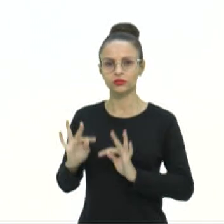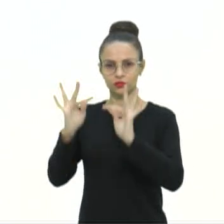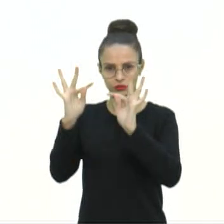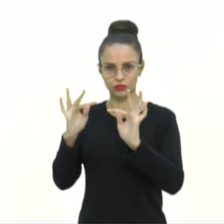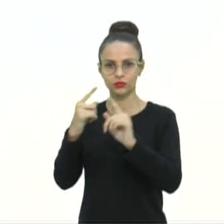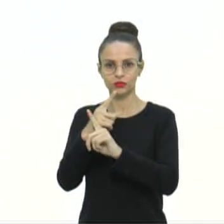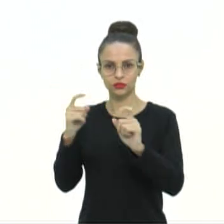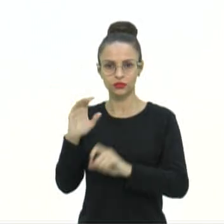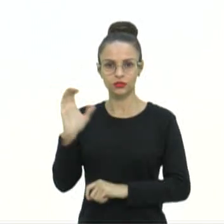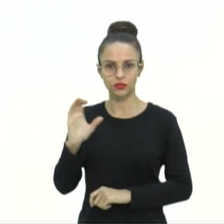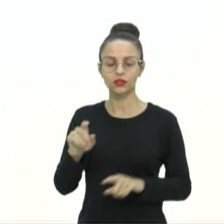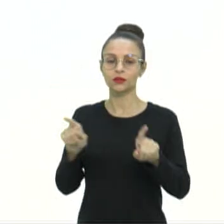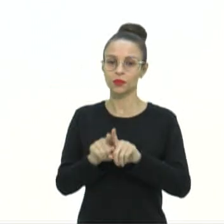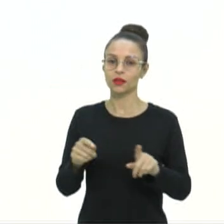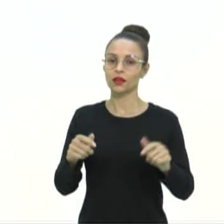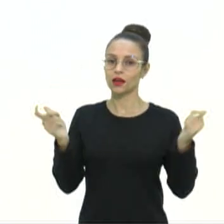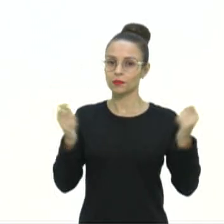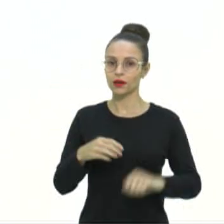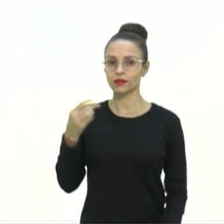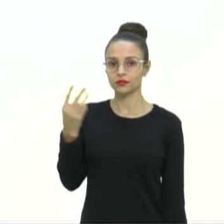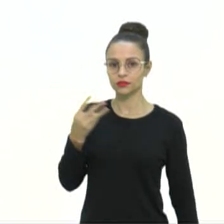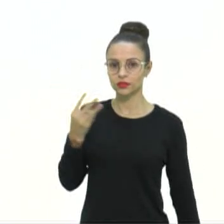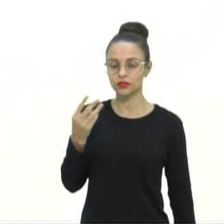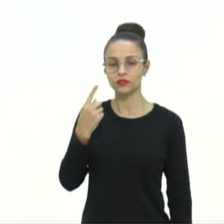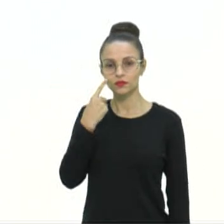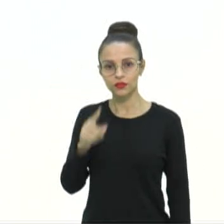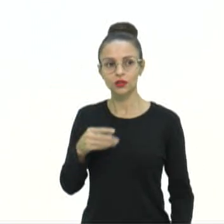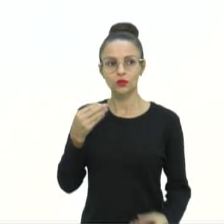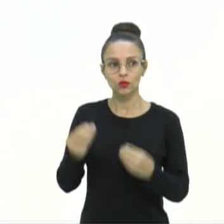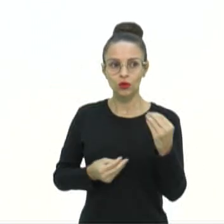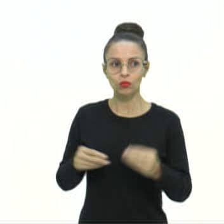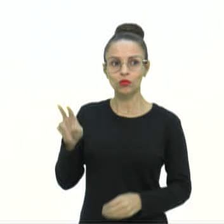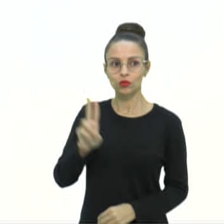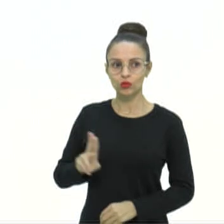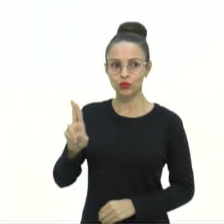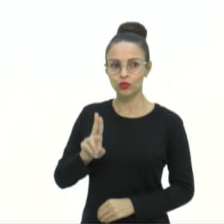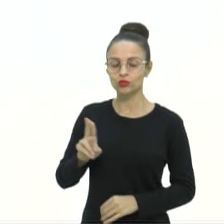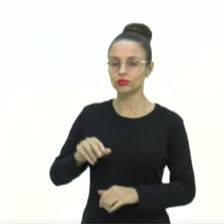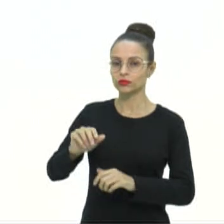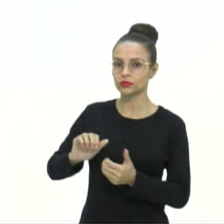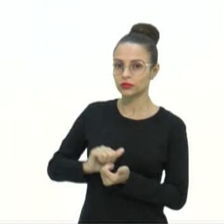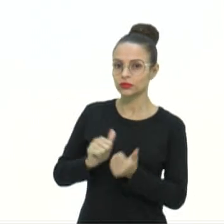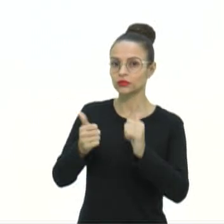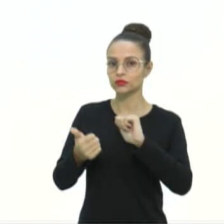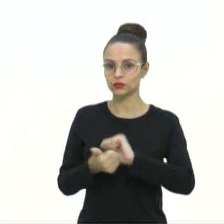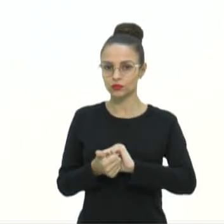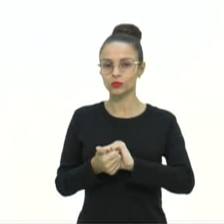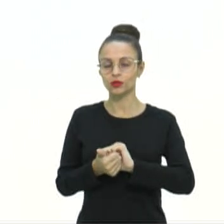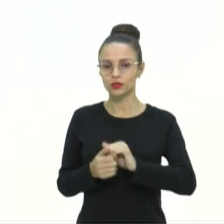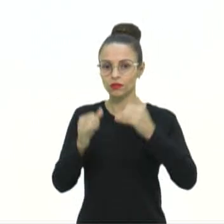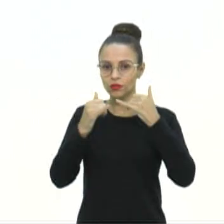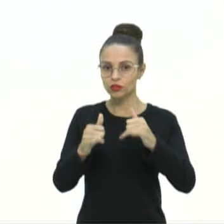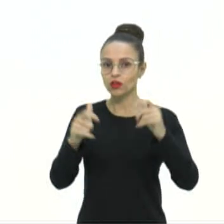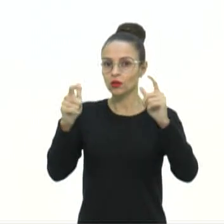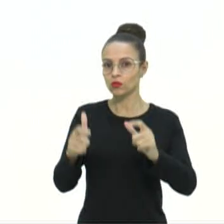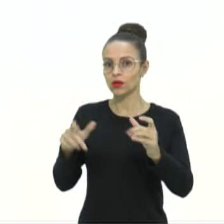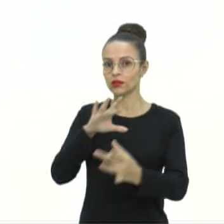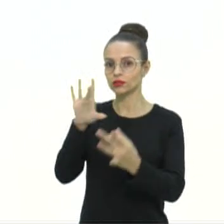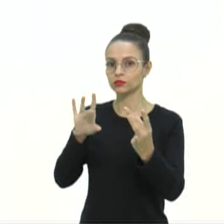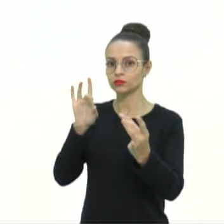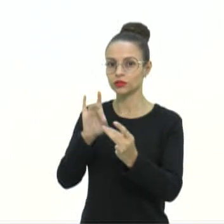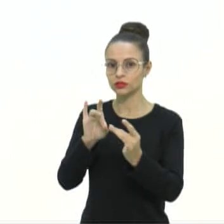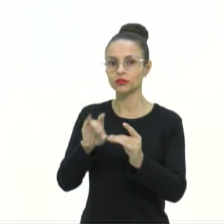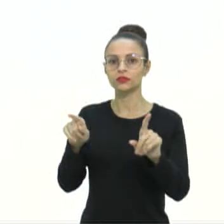E aqui a habilidade 23, avaliar possibilidades de geração, uso ou transformação da energia em ambientes específicos, considerando